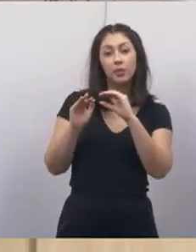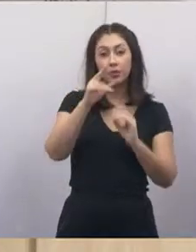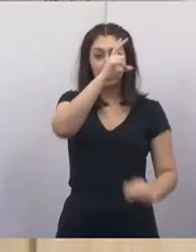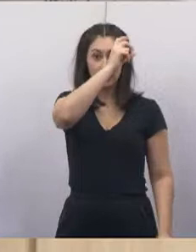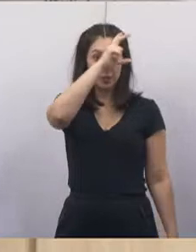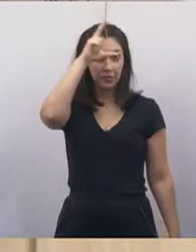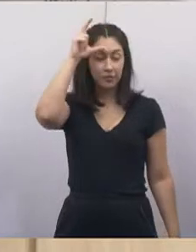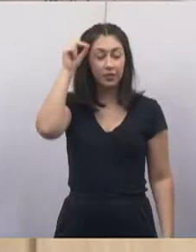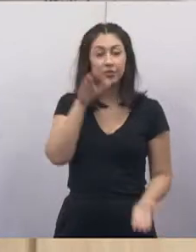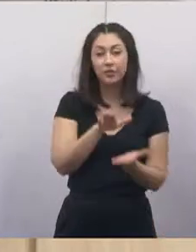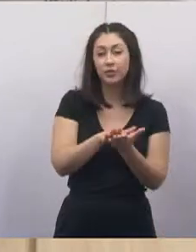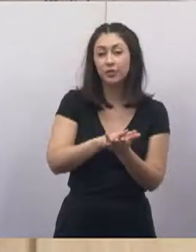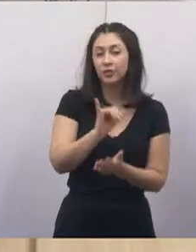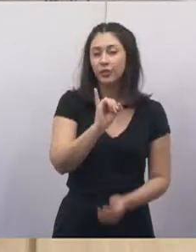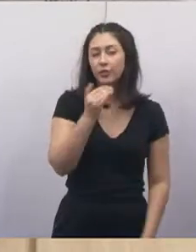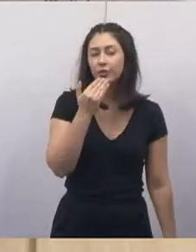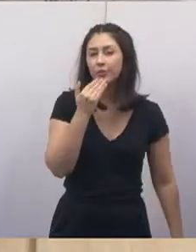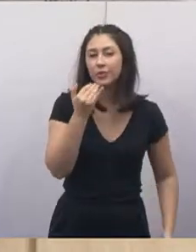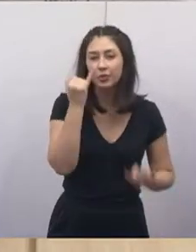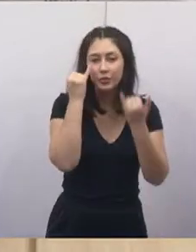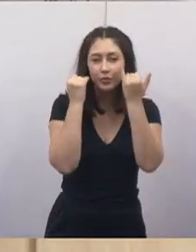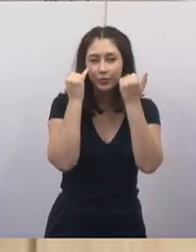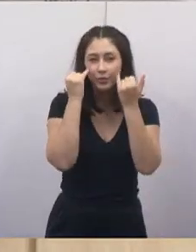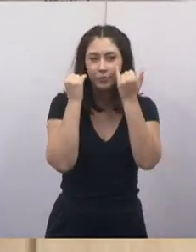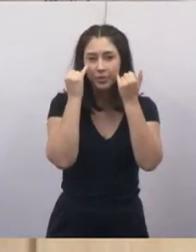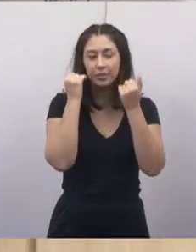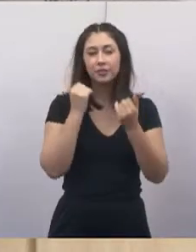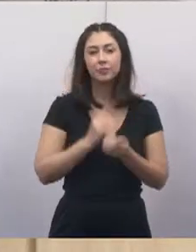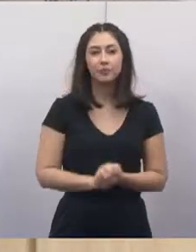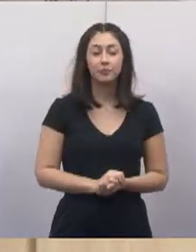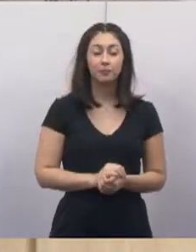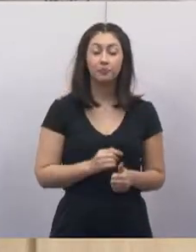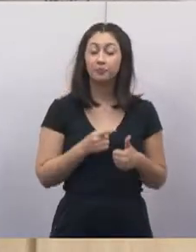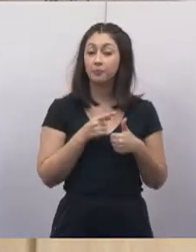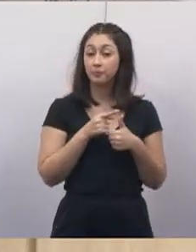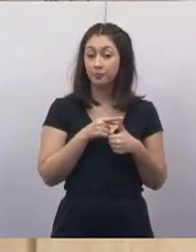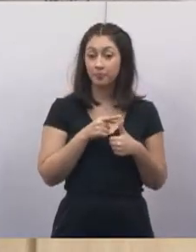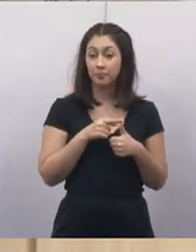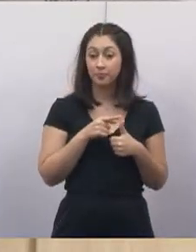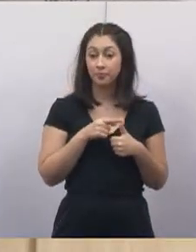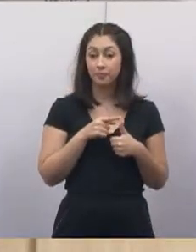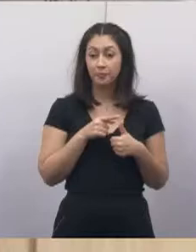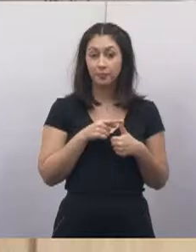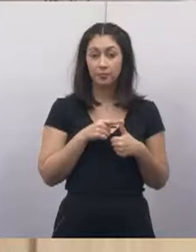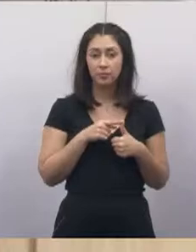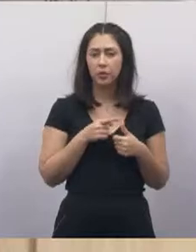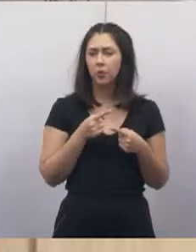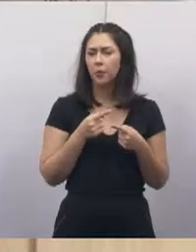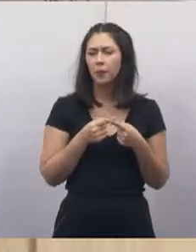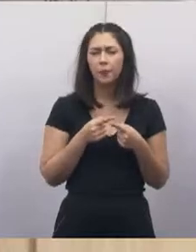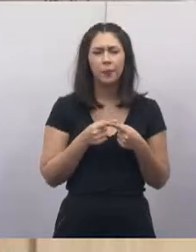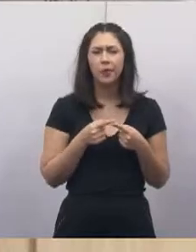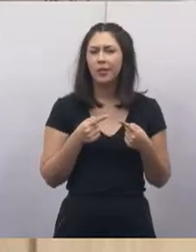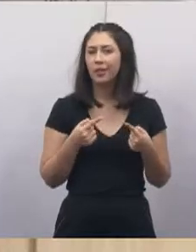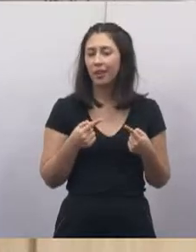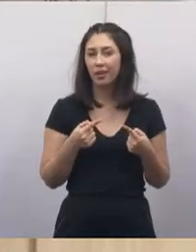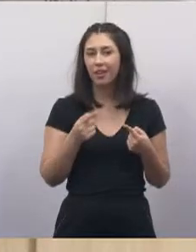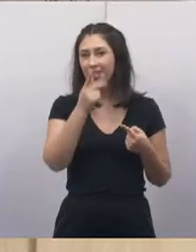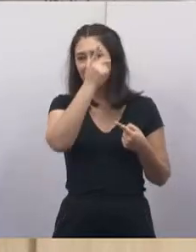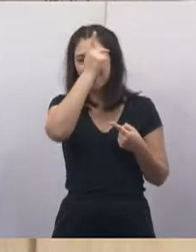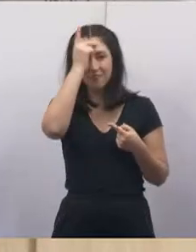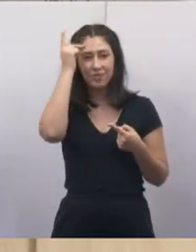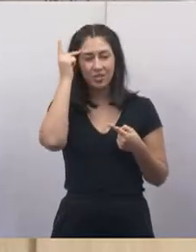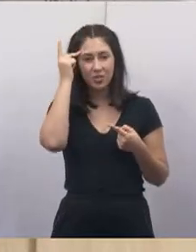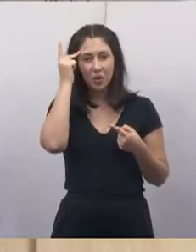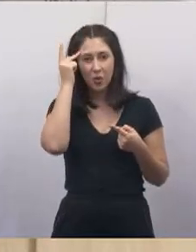prefeito municipal de Jacareí o seguinte pedido de informação. 1. Por qual razão o atendimento das pessoas com